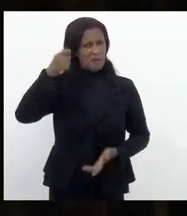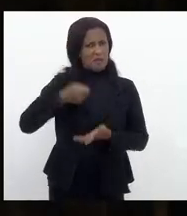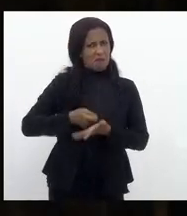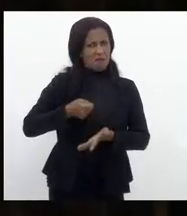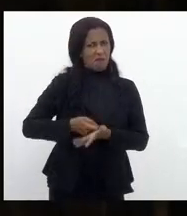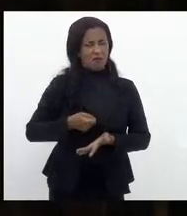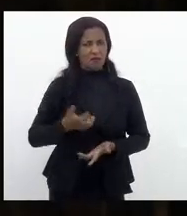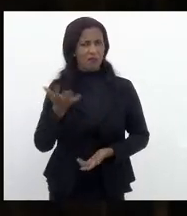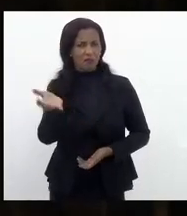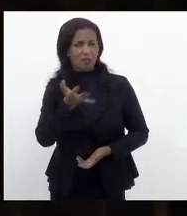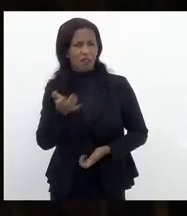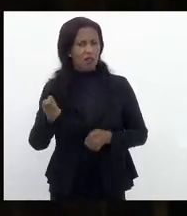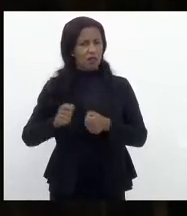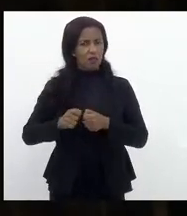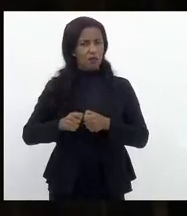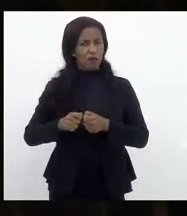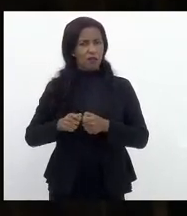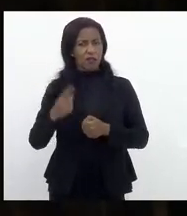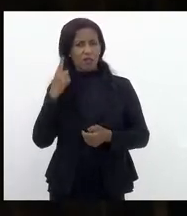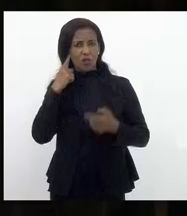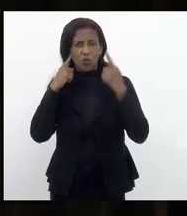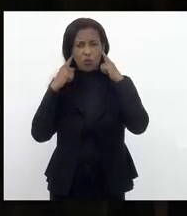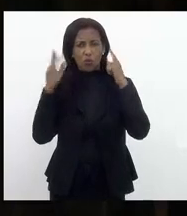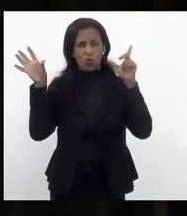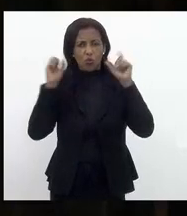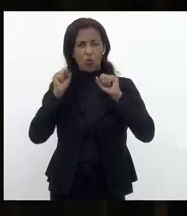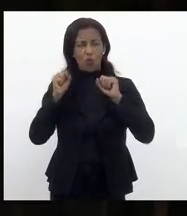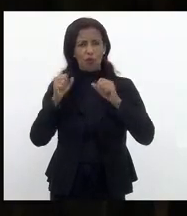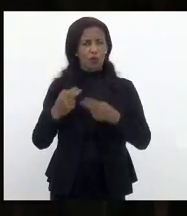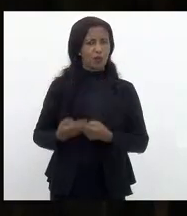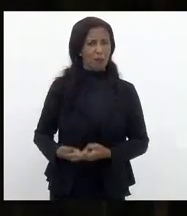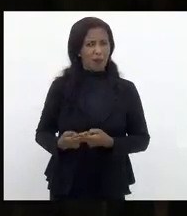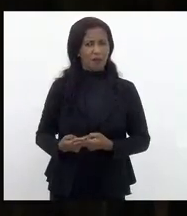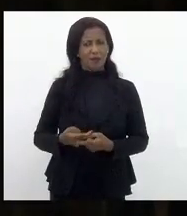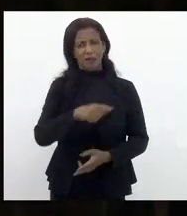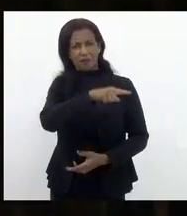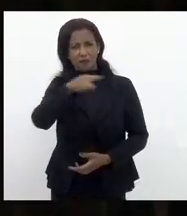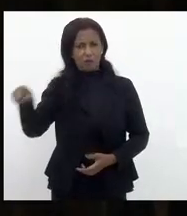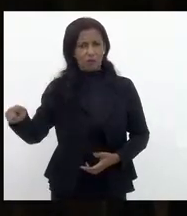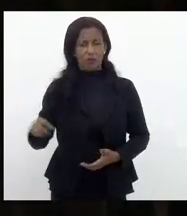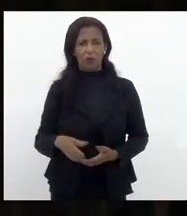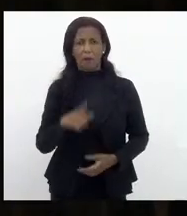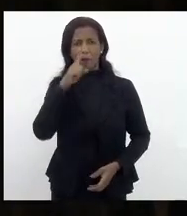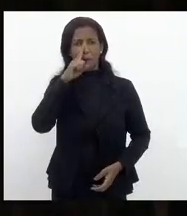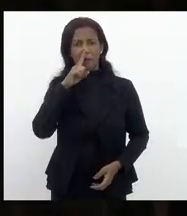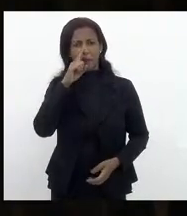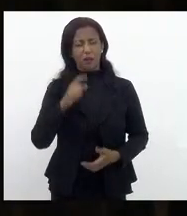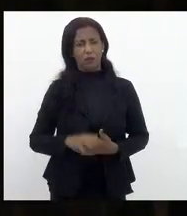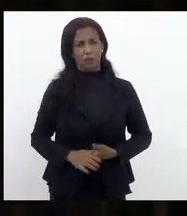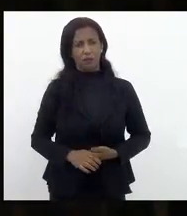querendo fazer do ouvido da paciência no tempo dos Senhores penico